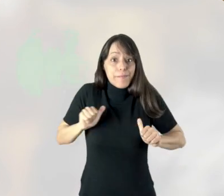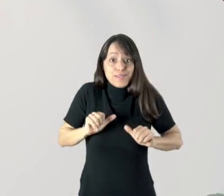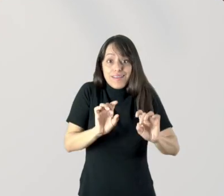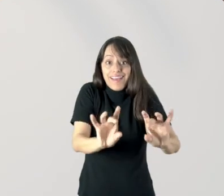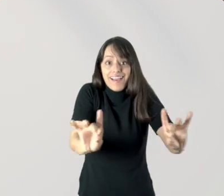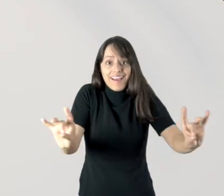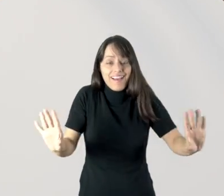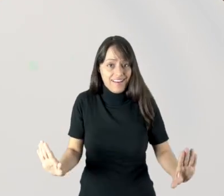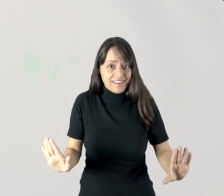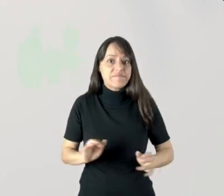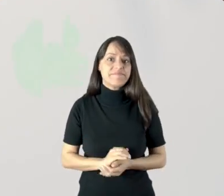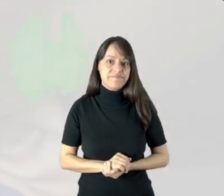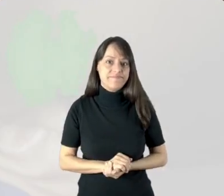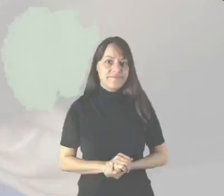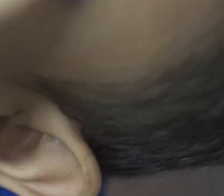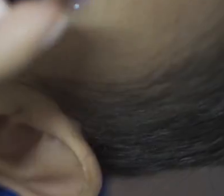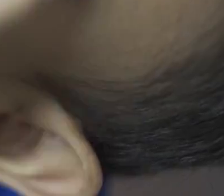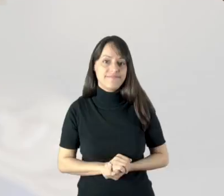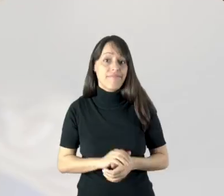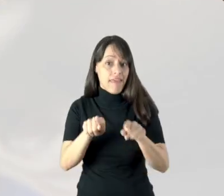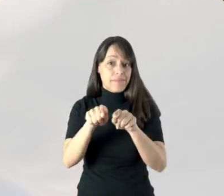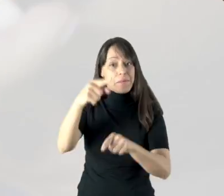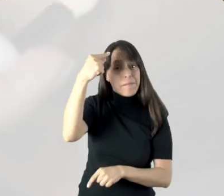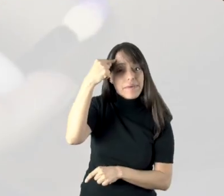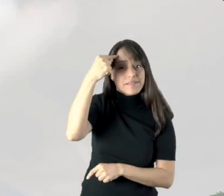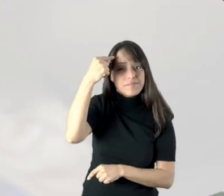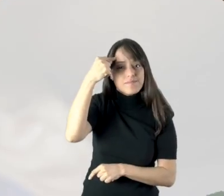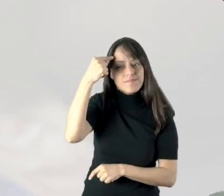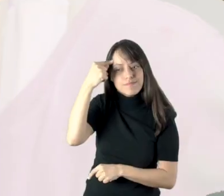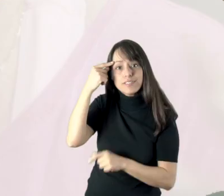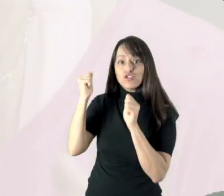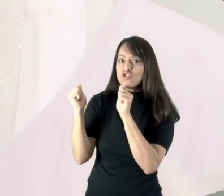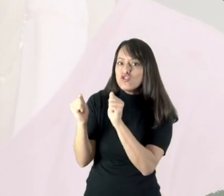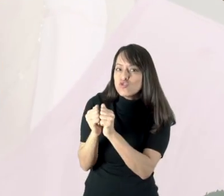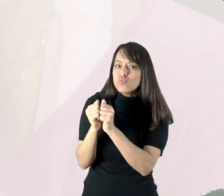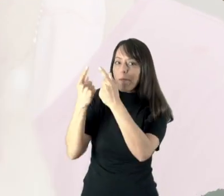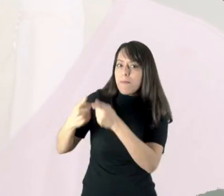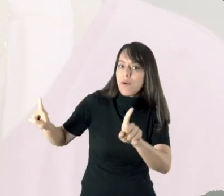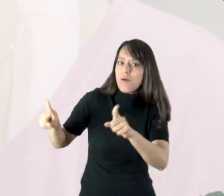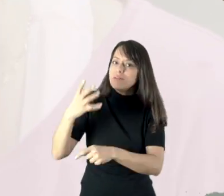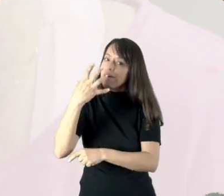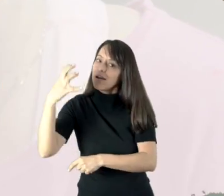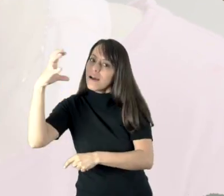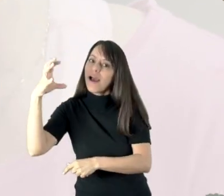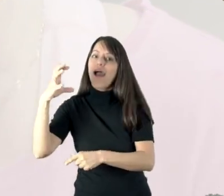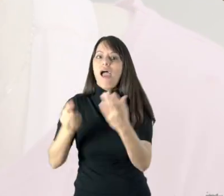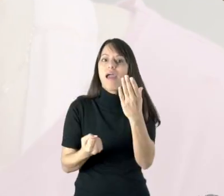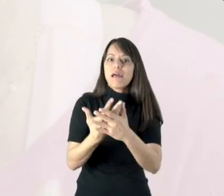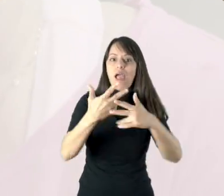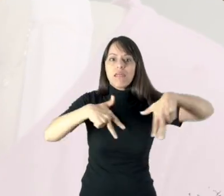crianças, já imaginava até papéis para elas. Criança é maquiada. Então eu fui pensando junto com o musical